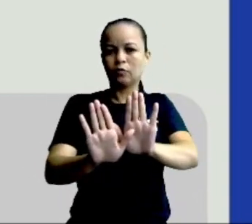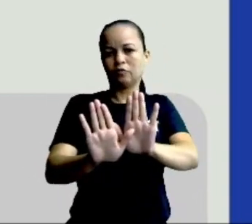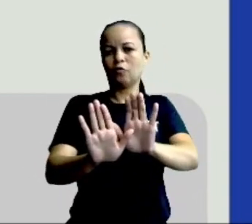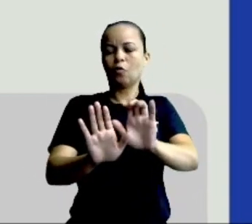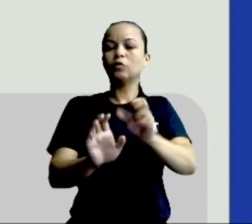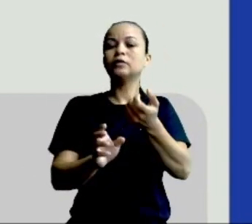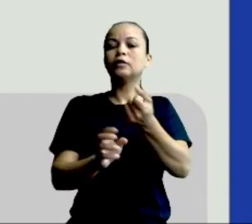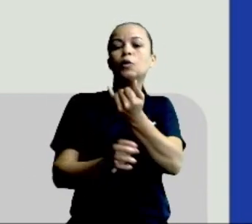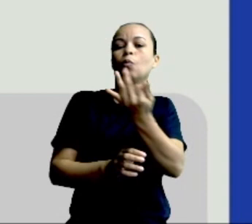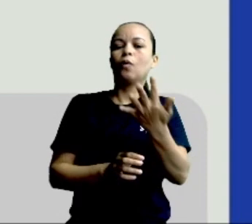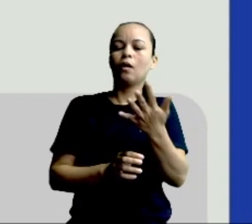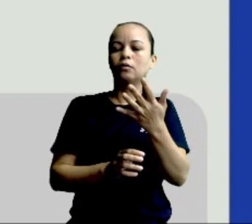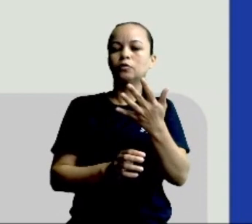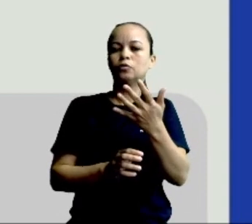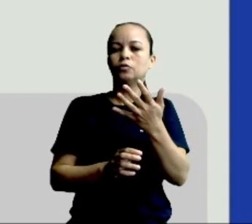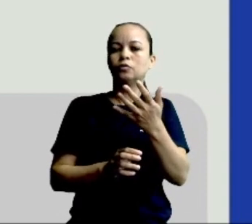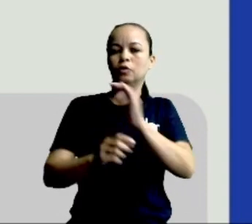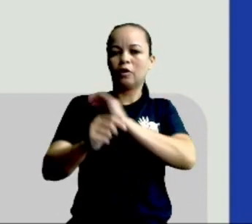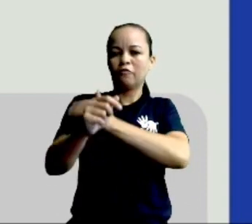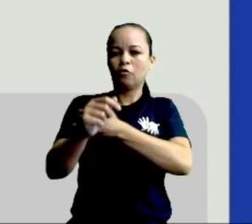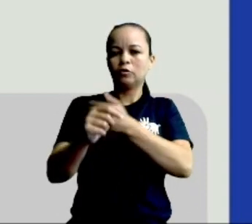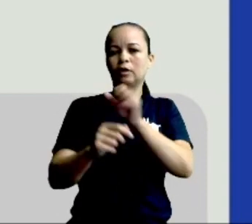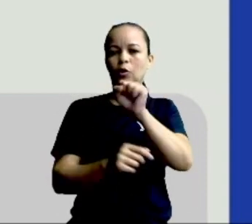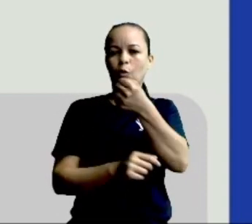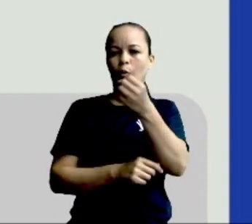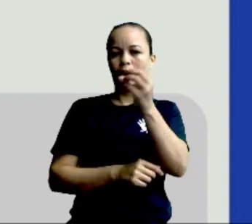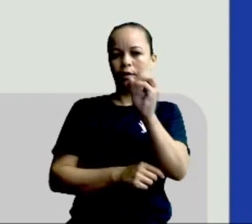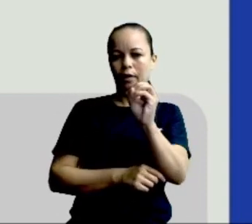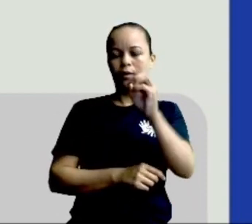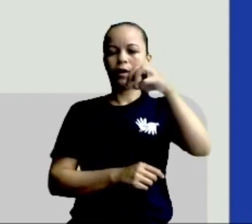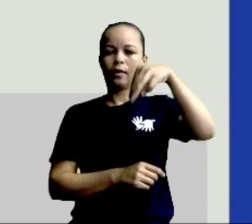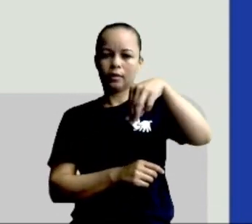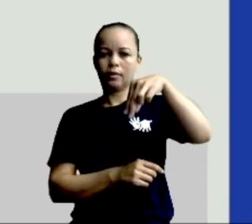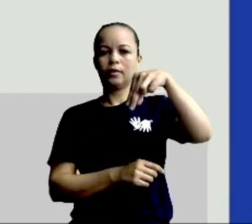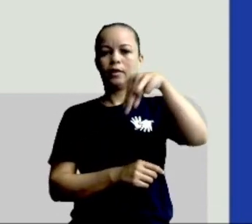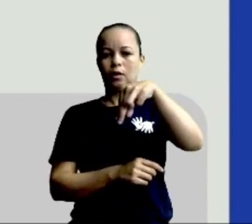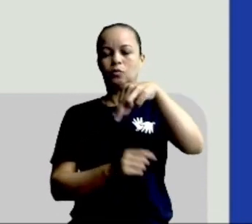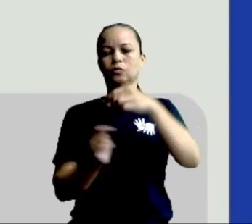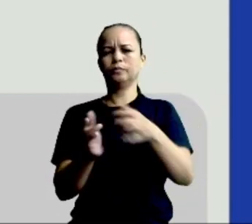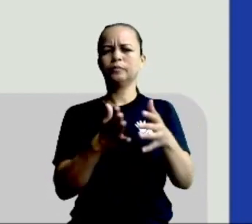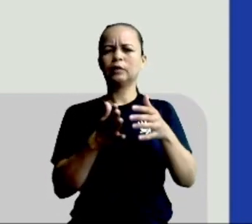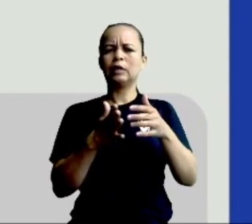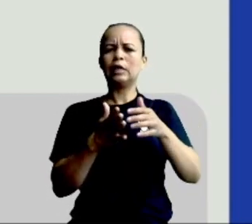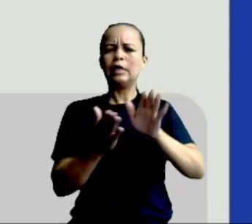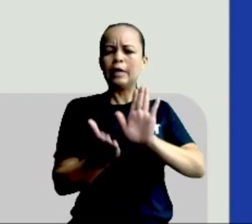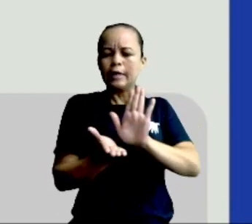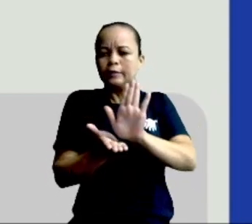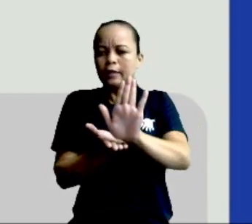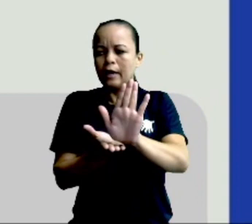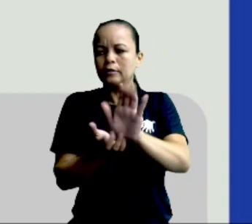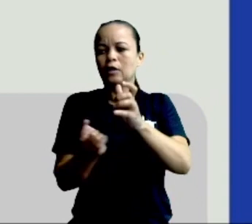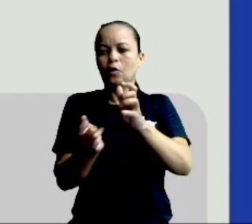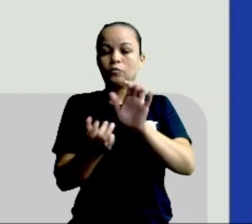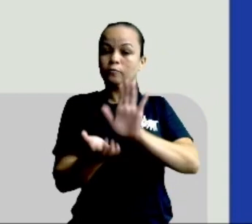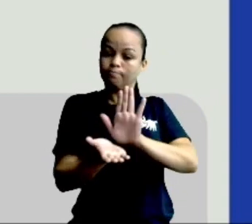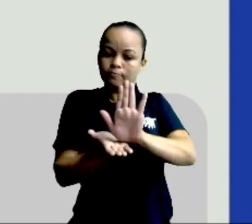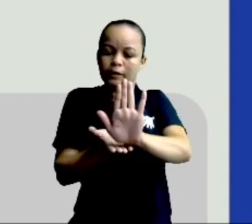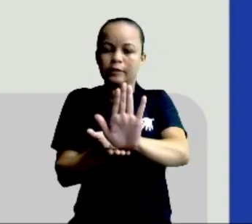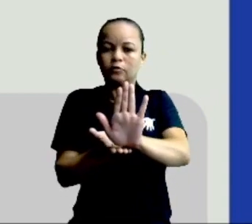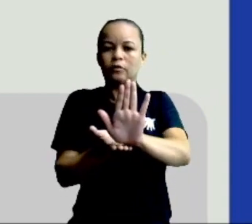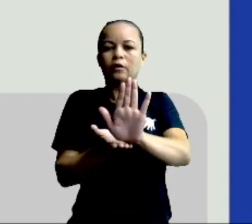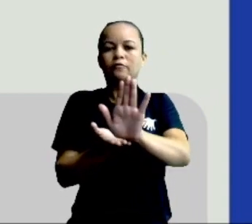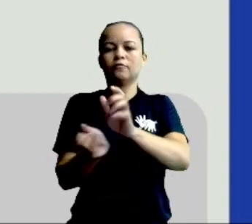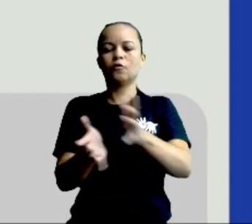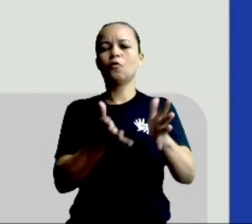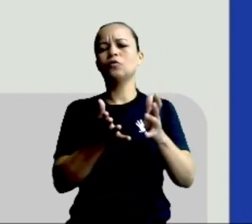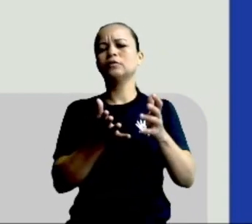quanto? 80 newton. Bom? Em qual direção, professor? Ó, aqui, ó, na mesma direção da força. E